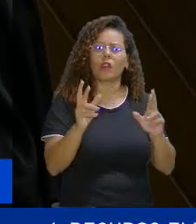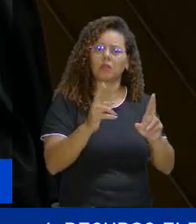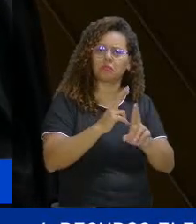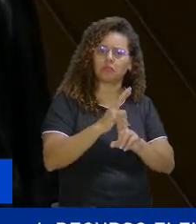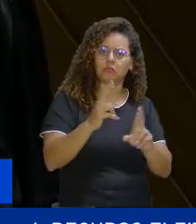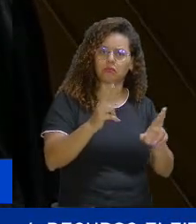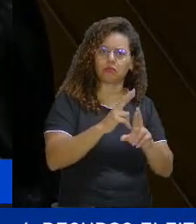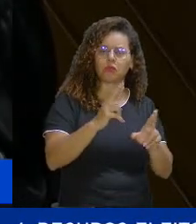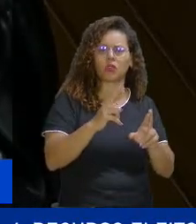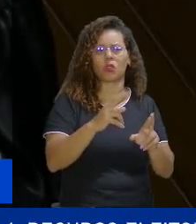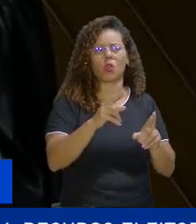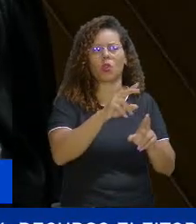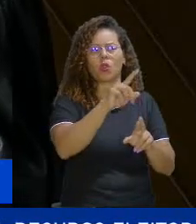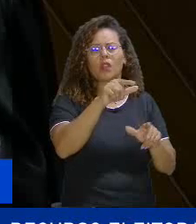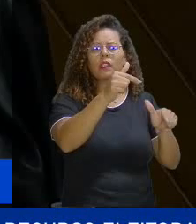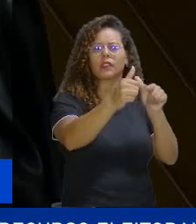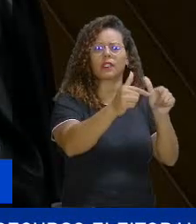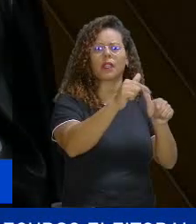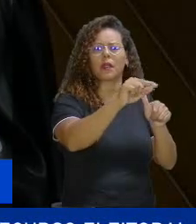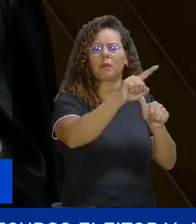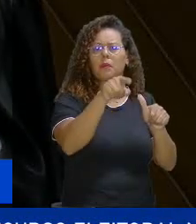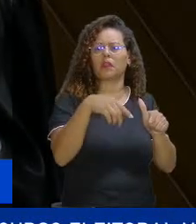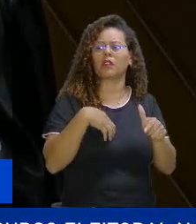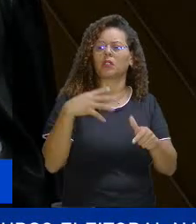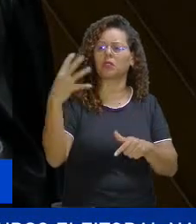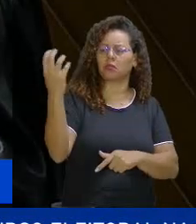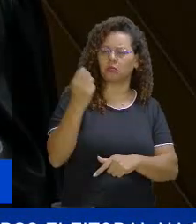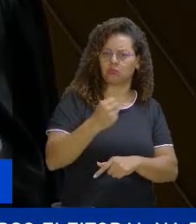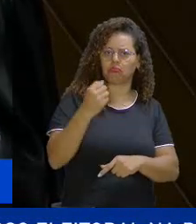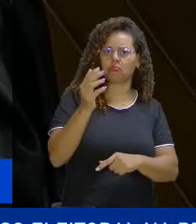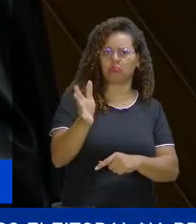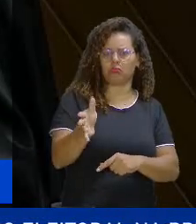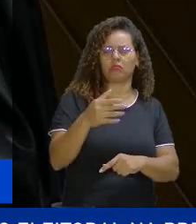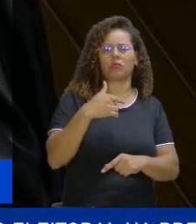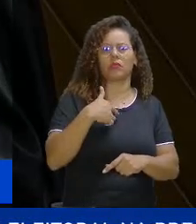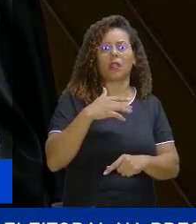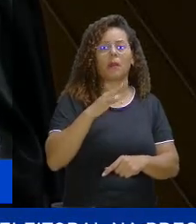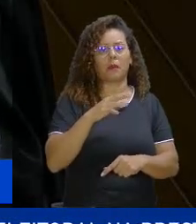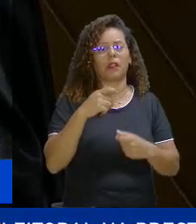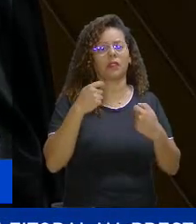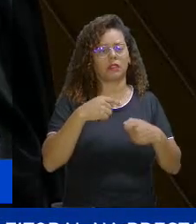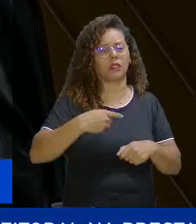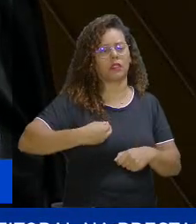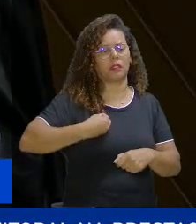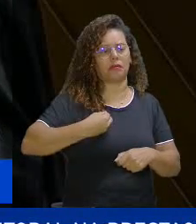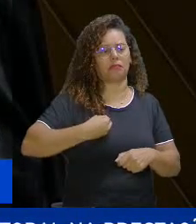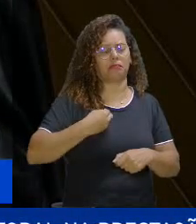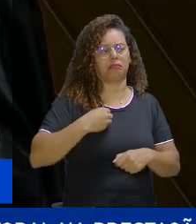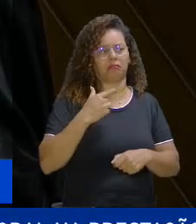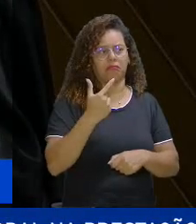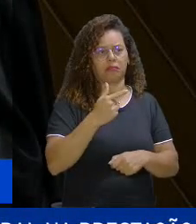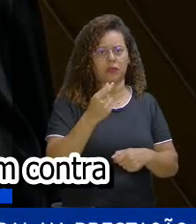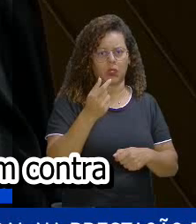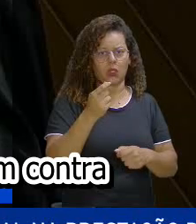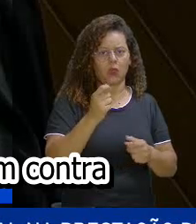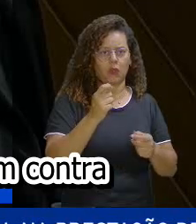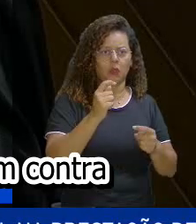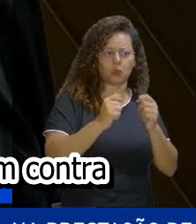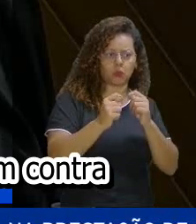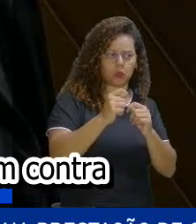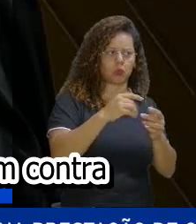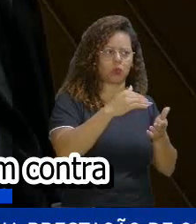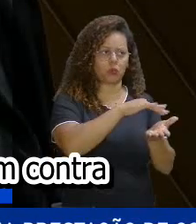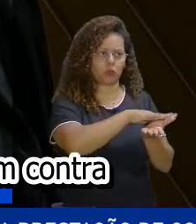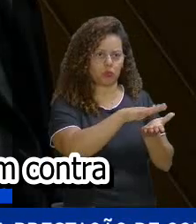a bens e serviços recebidos pelo candidato ao partido sem desembolso financeiro, mas que possuem valor econômico. São caracterizados